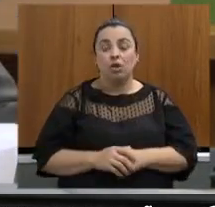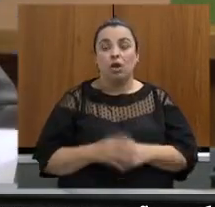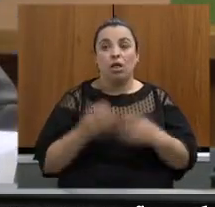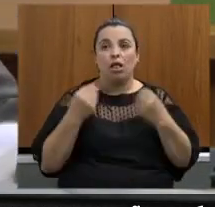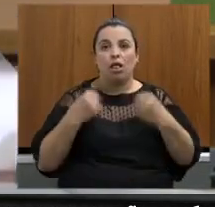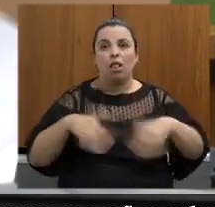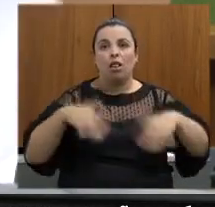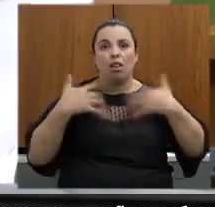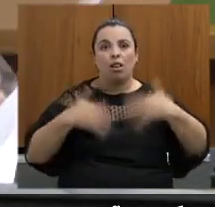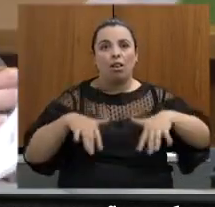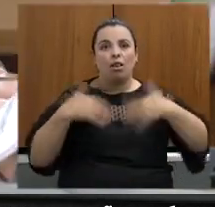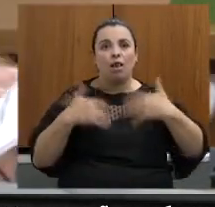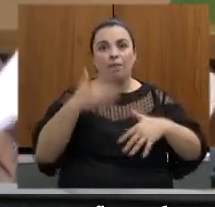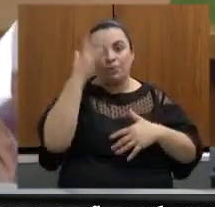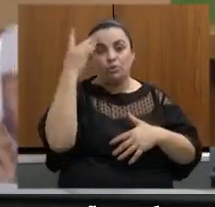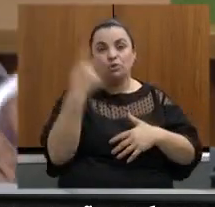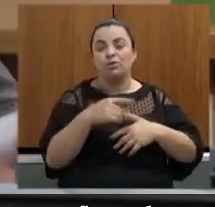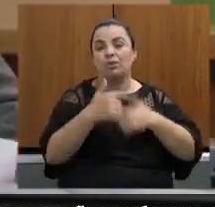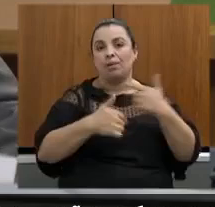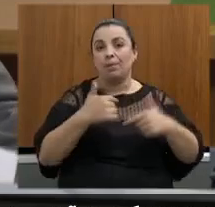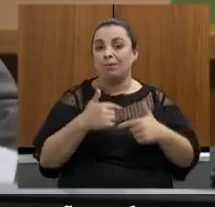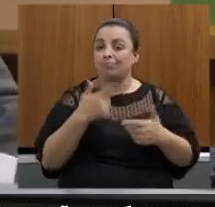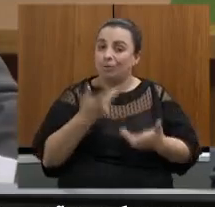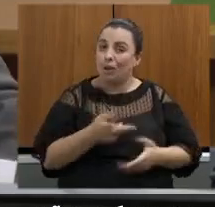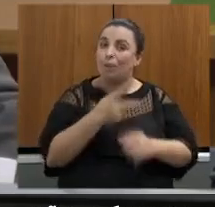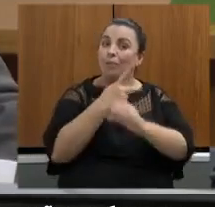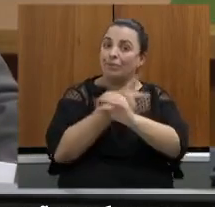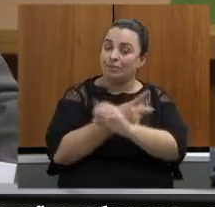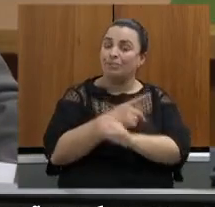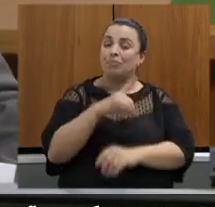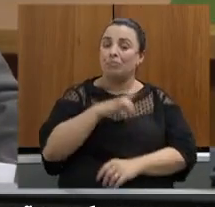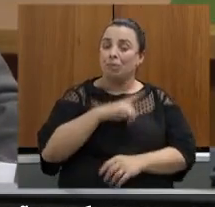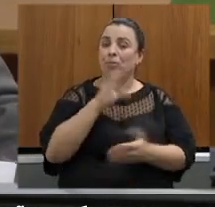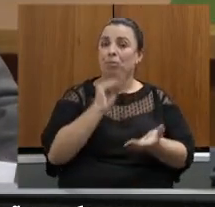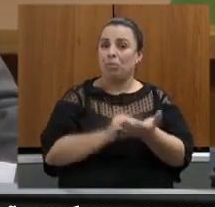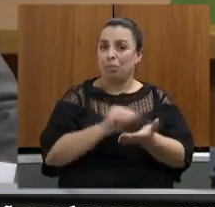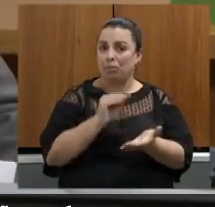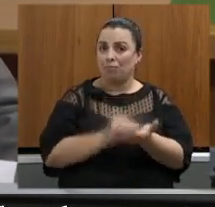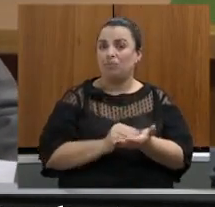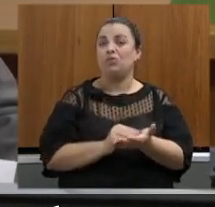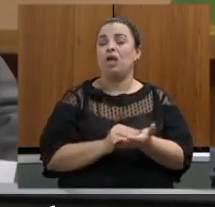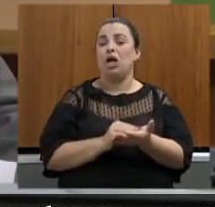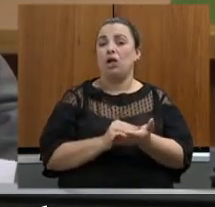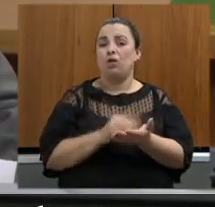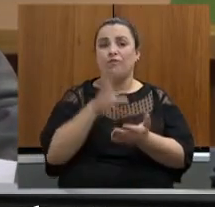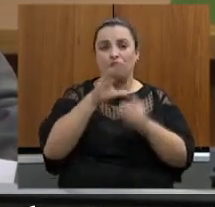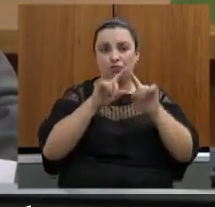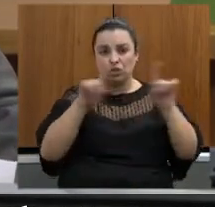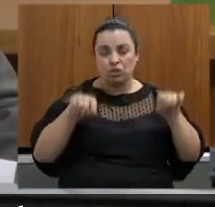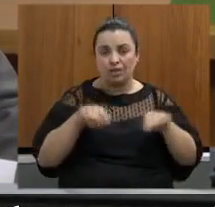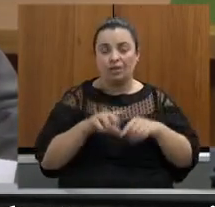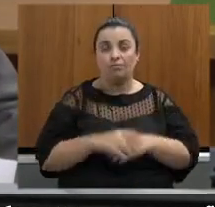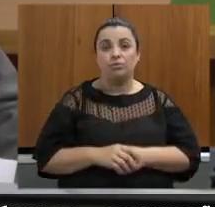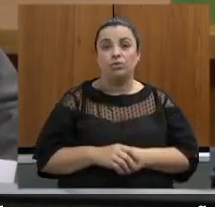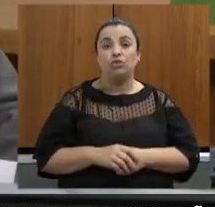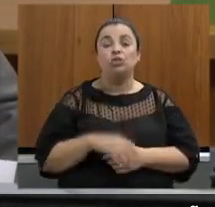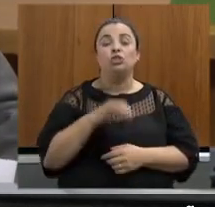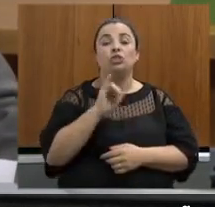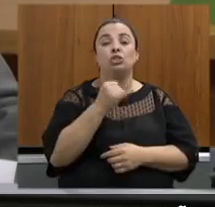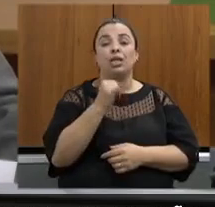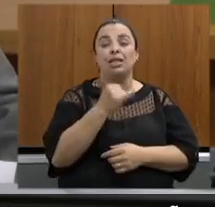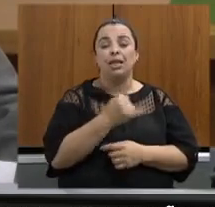toda por Civil para deficitária secretários a Janeiro 2018 a polícia civil tinha